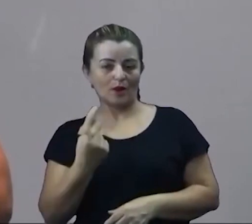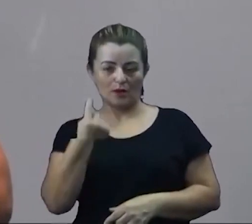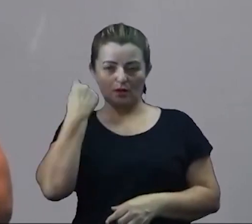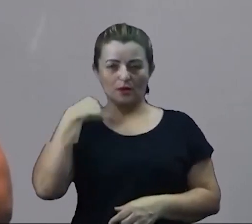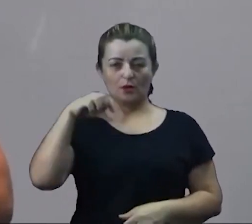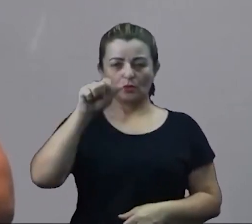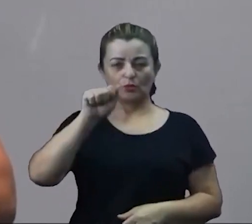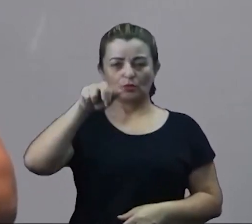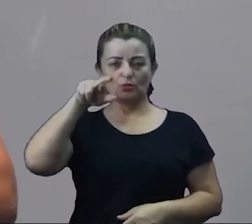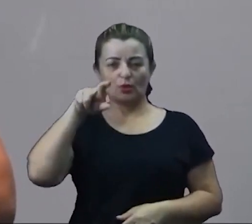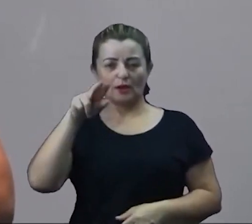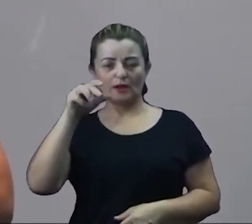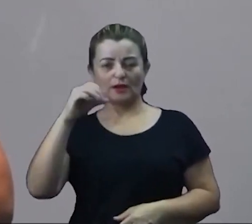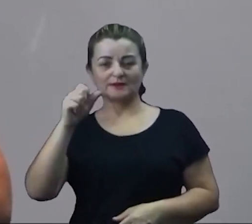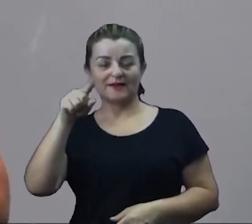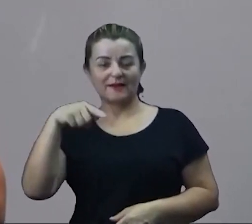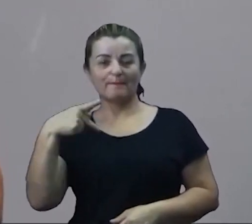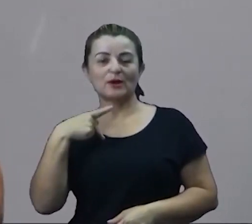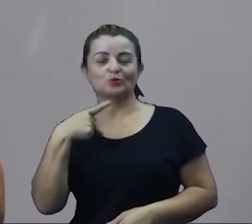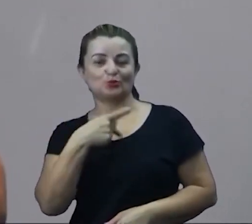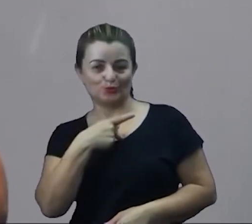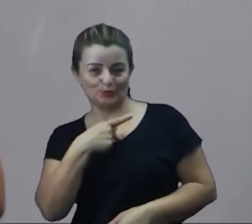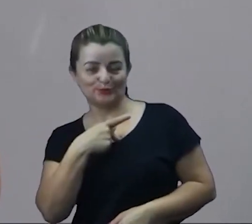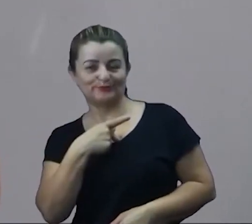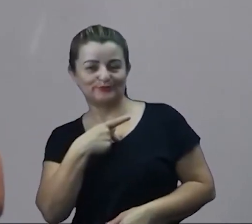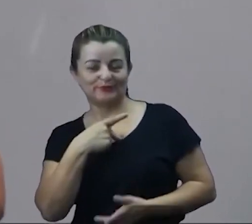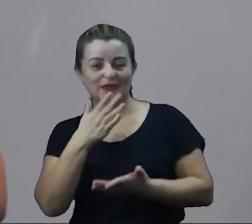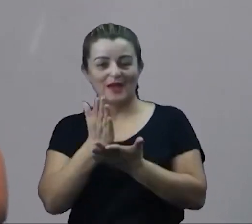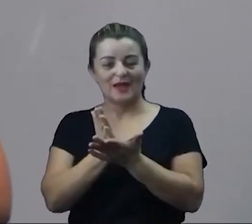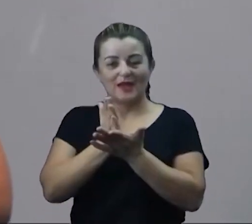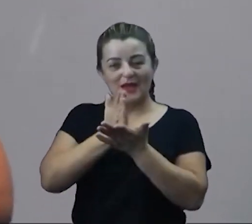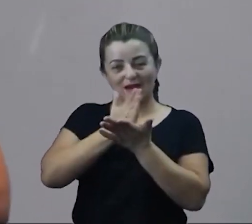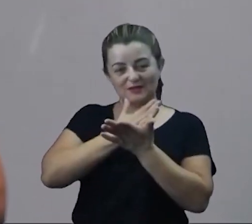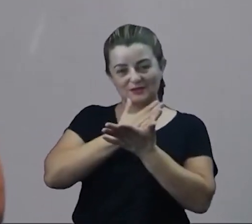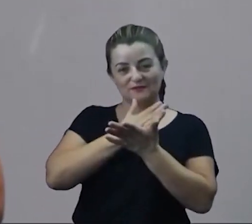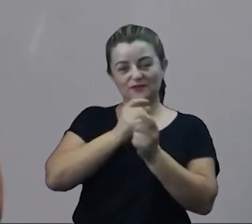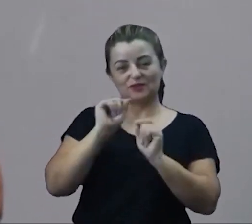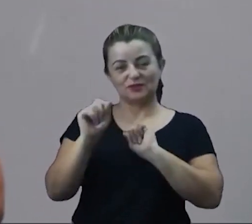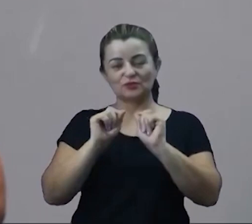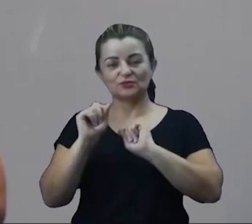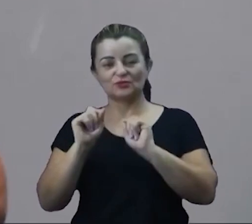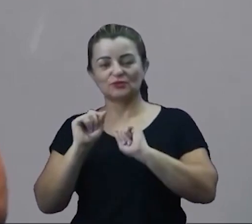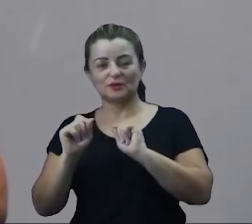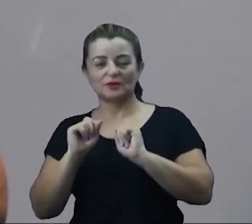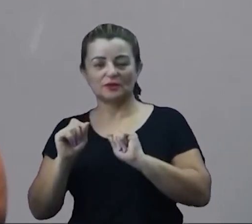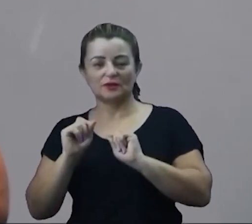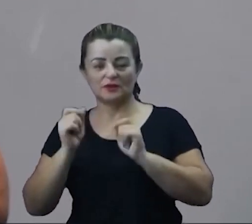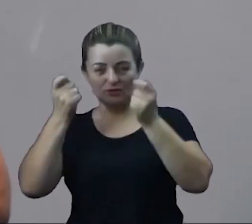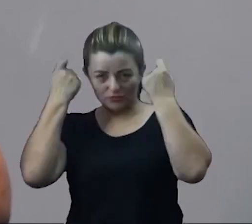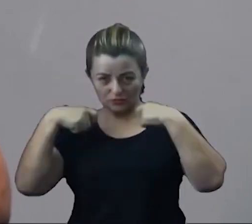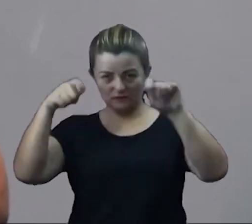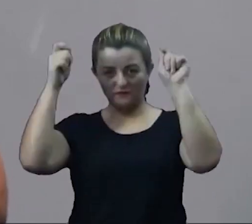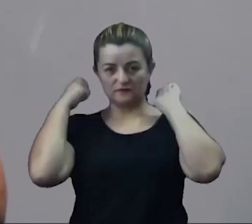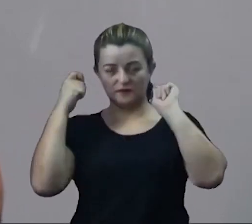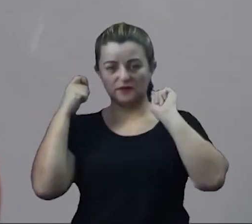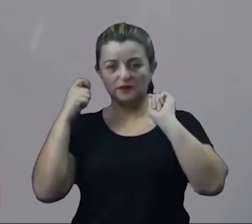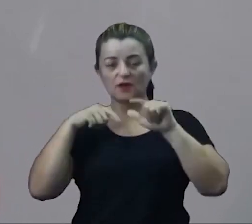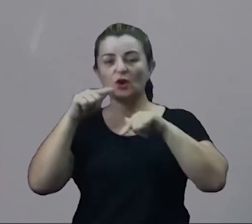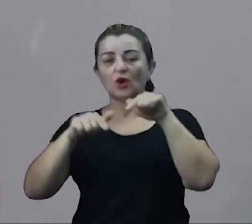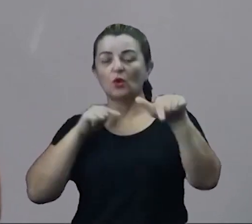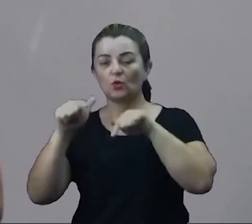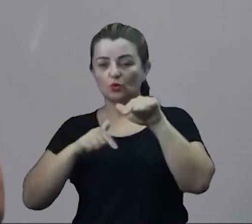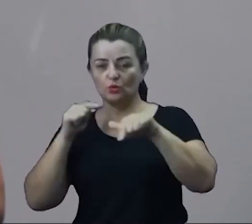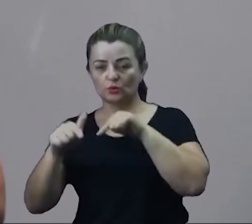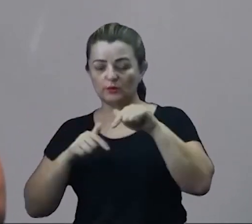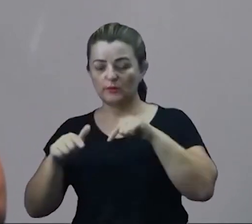ela é uma pastora. É isso mesmo. Ela divide com o pastor de ovelhas as obrigações de quem trabalha no campo. E ela